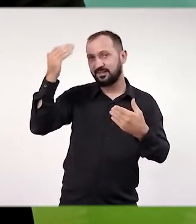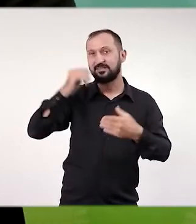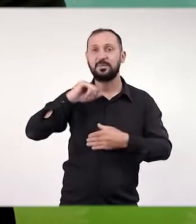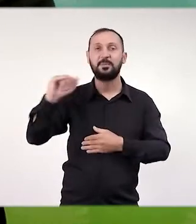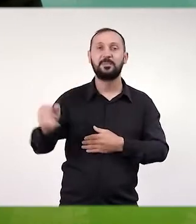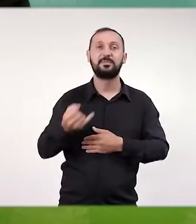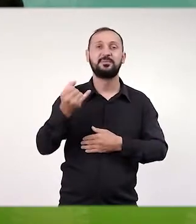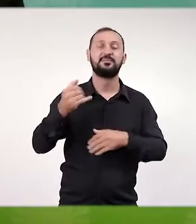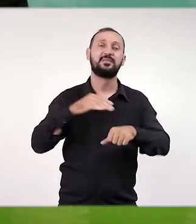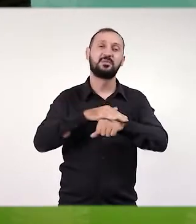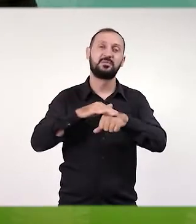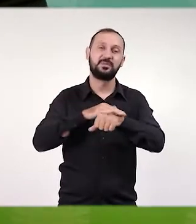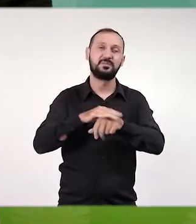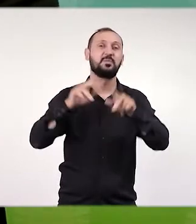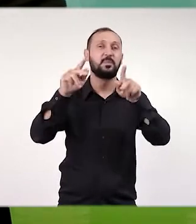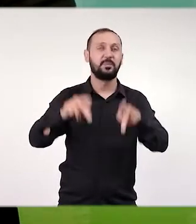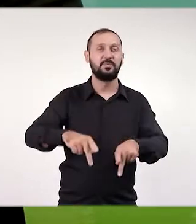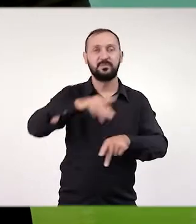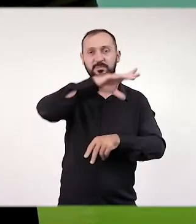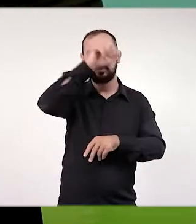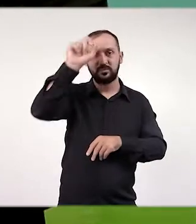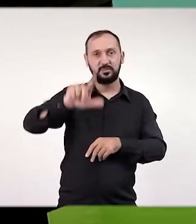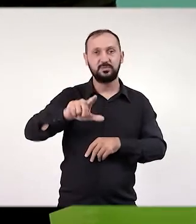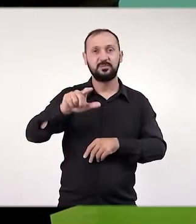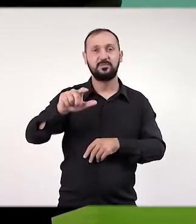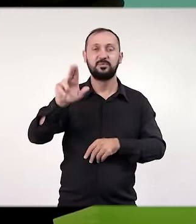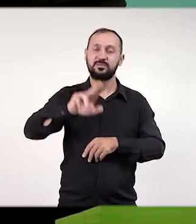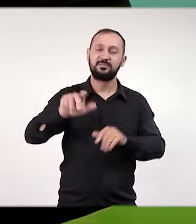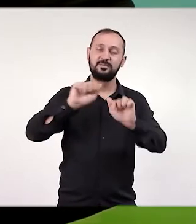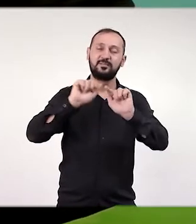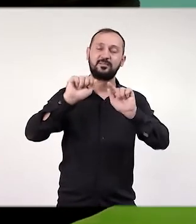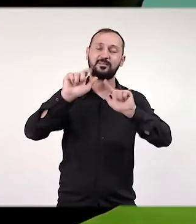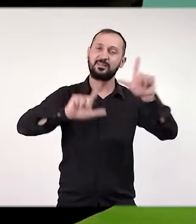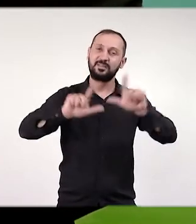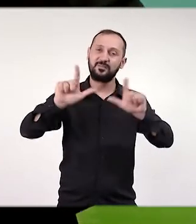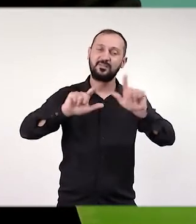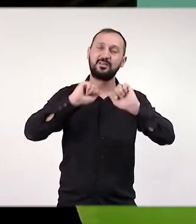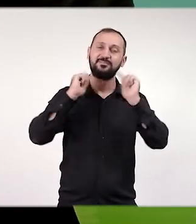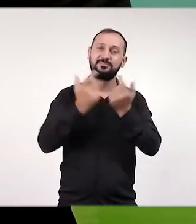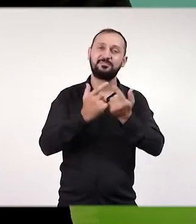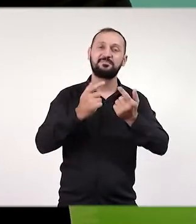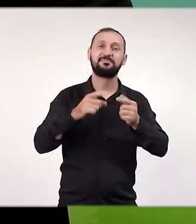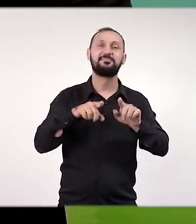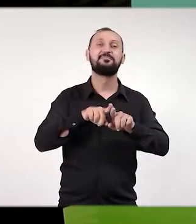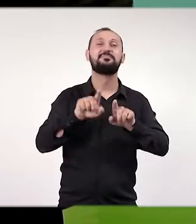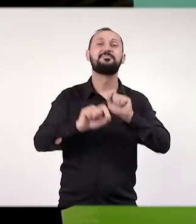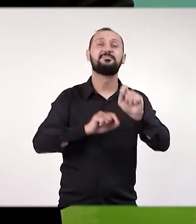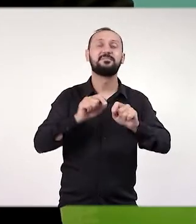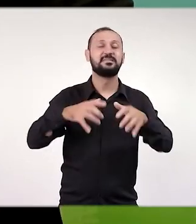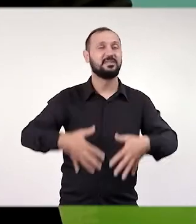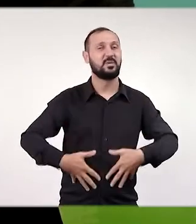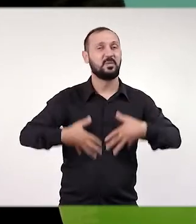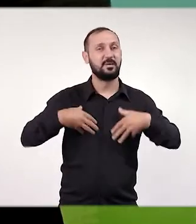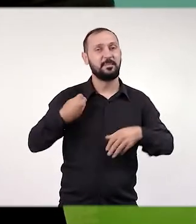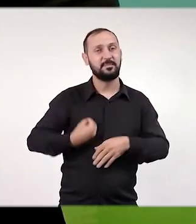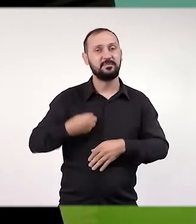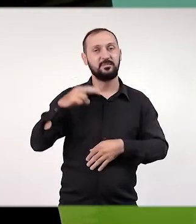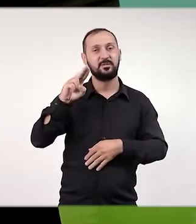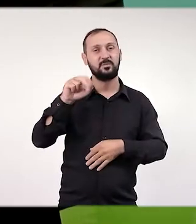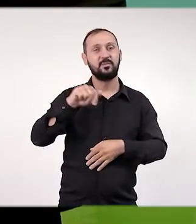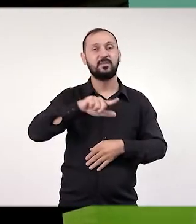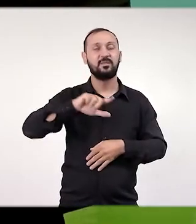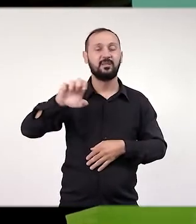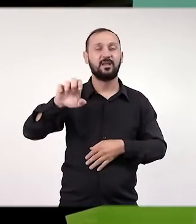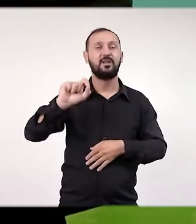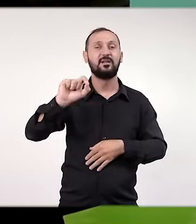obrigado. Eu que agradeço a oportunidade de poder estar falando com a população sul-mato-grossense, através da TV Assembleia, e principalmente poder ser honrado em